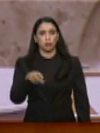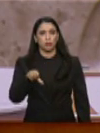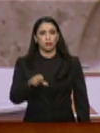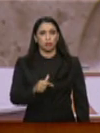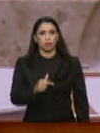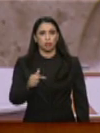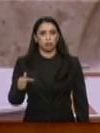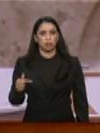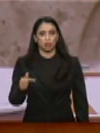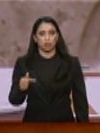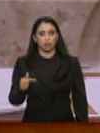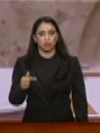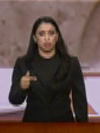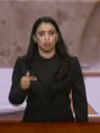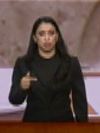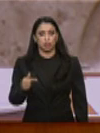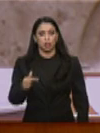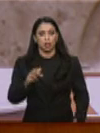949.297,